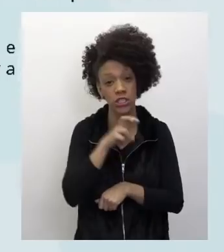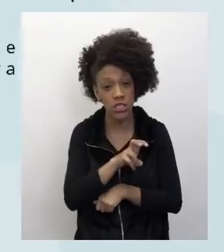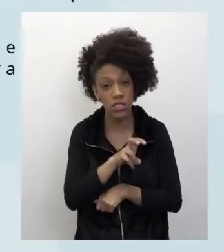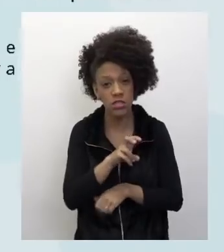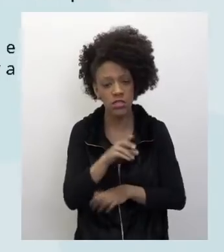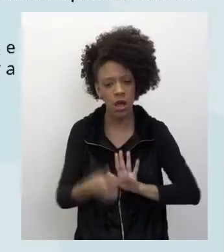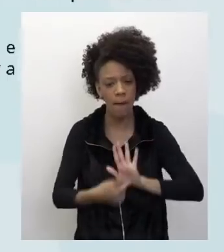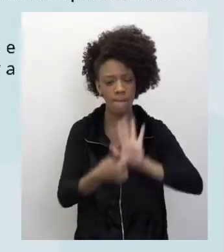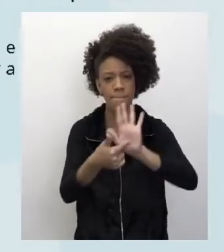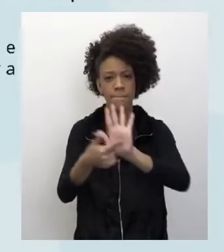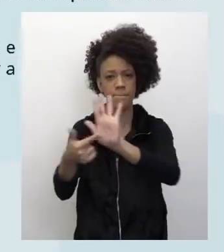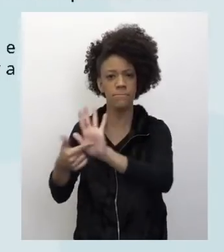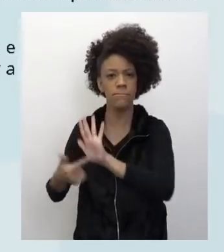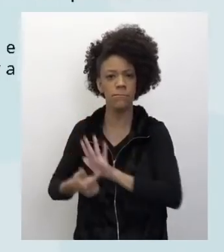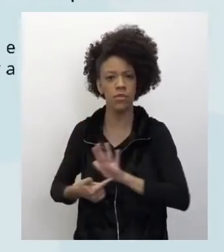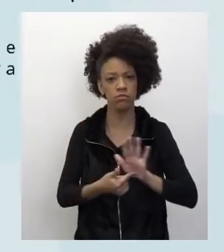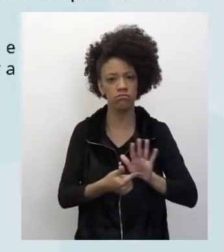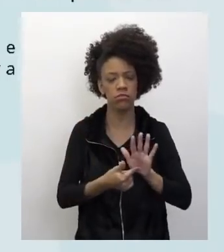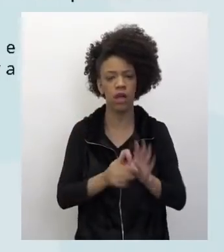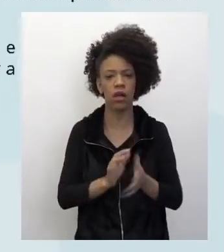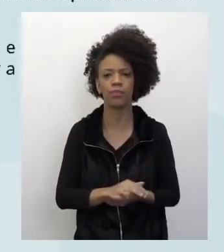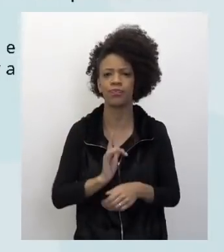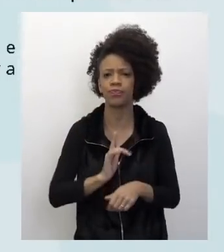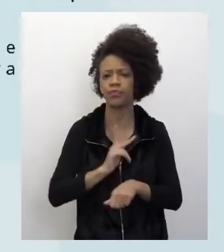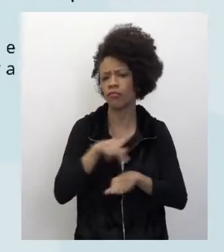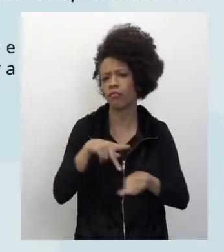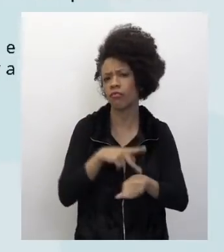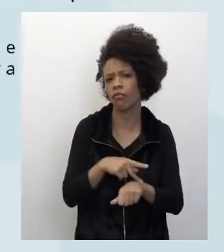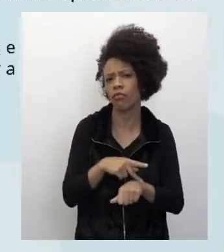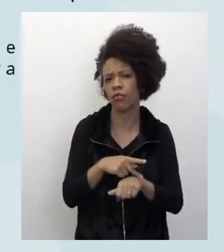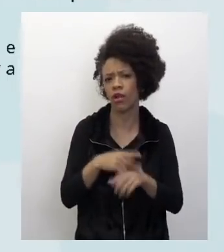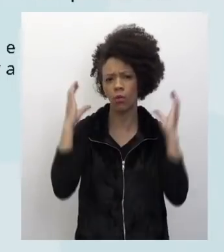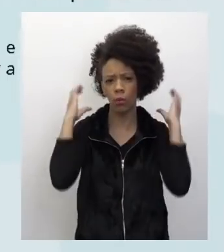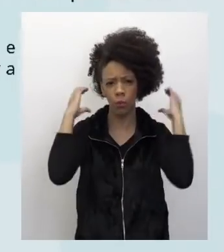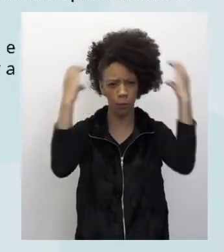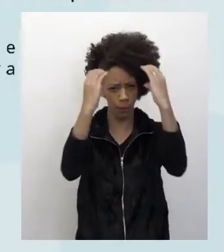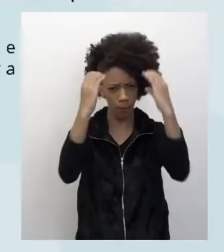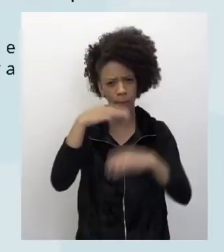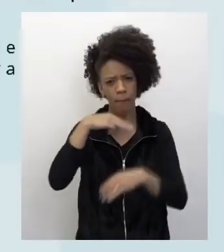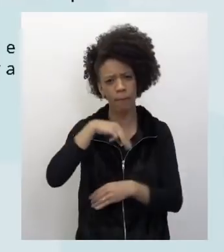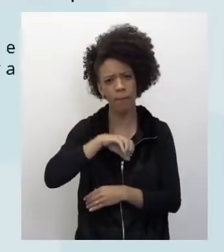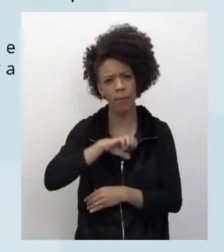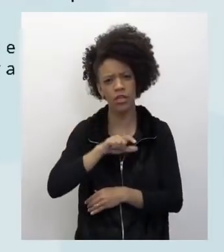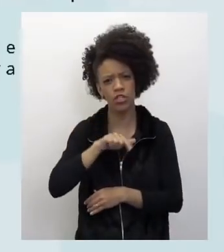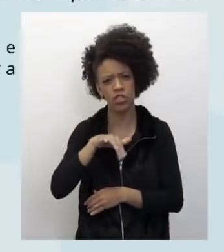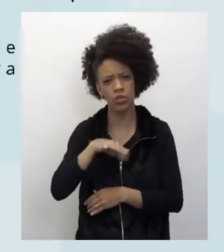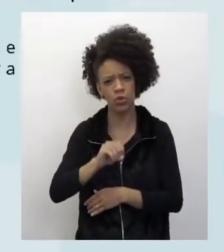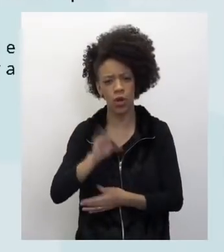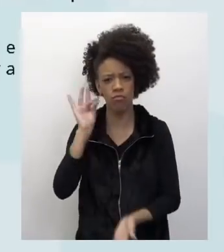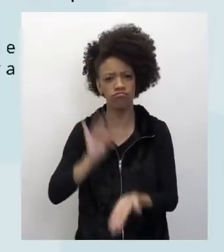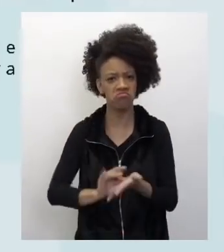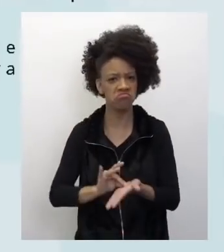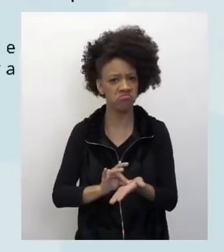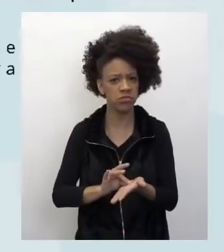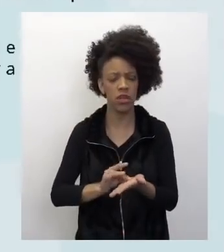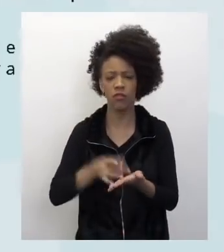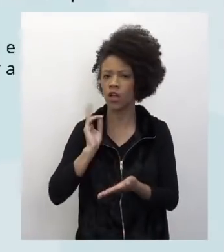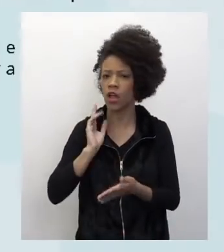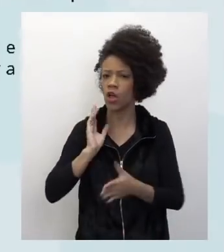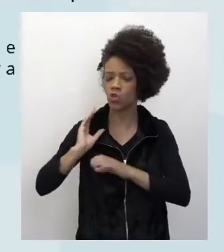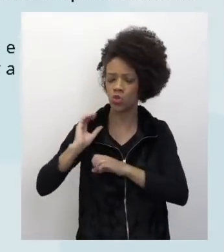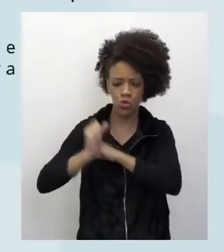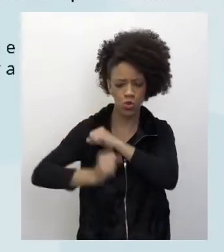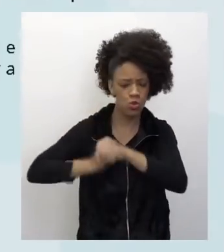vez. Tem país, por exemplo, no México, que tem uma apresentação que é fixa. Você pode, em qualquer época do ano, que tem